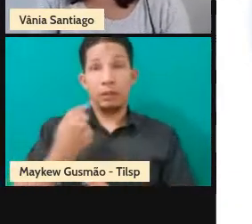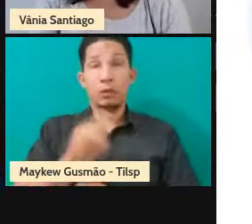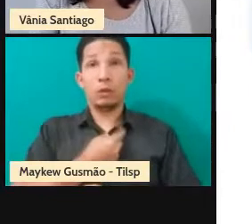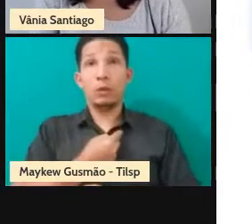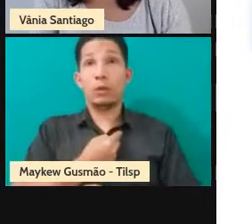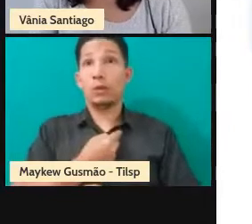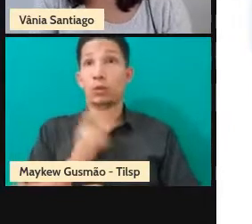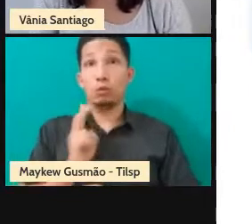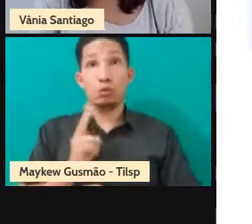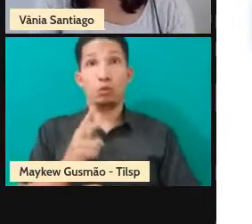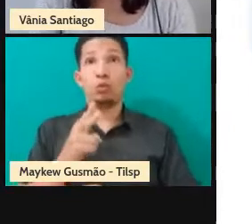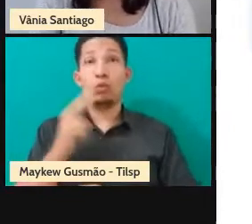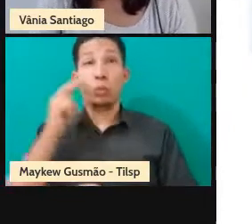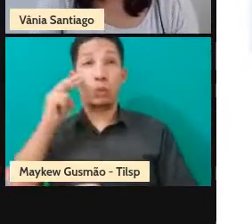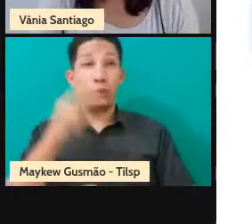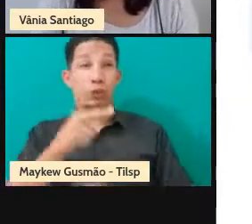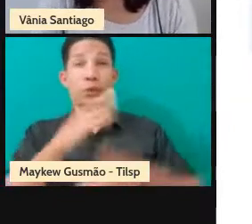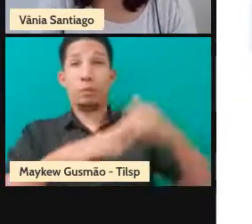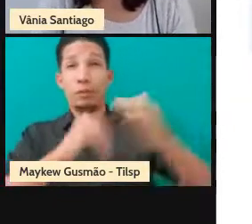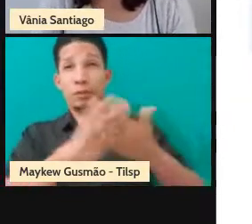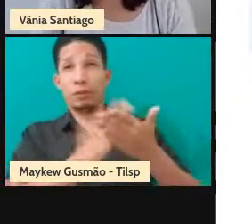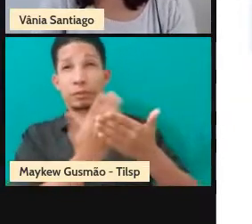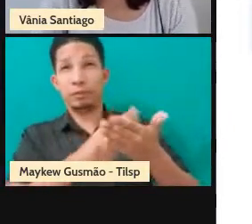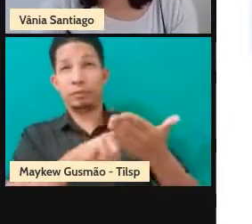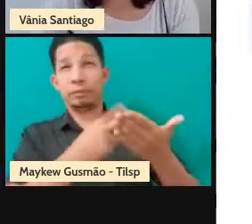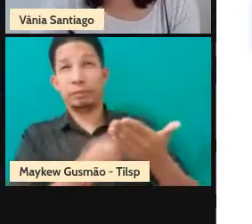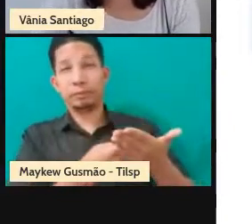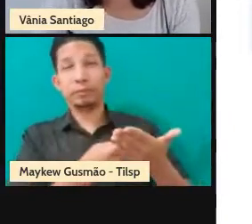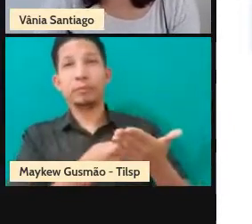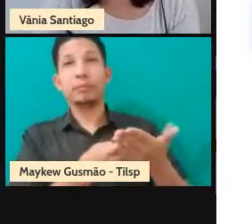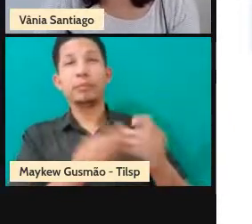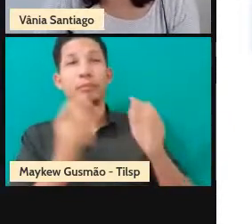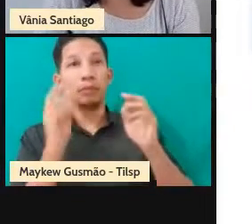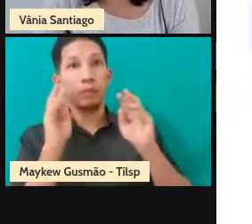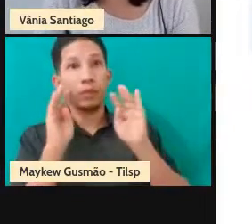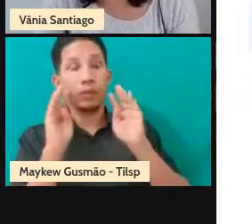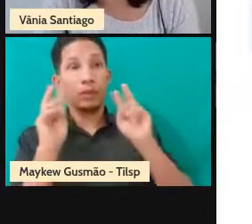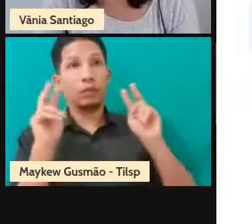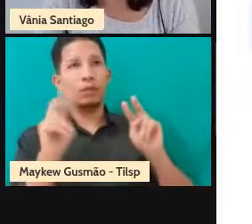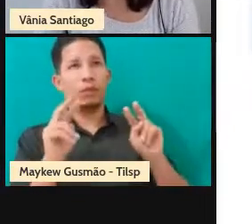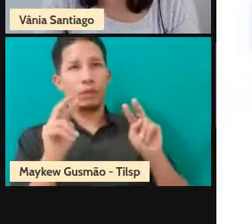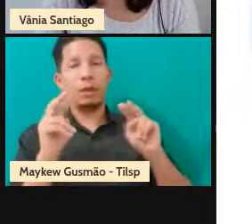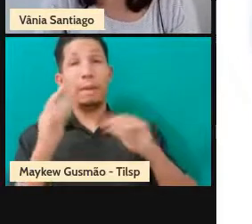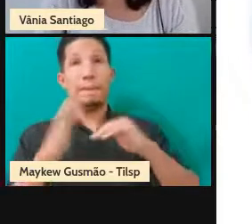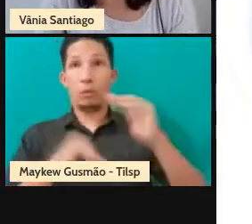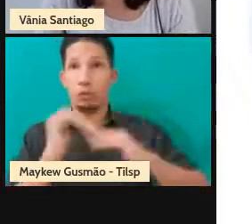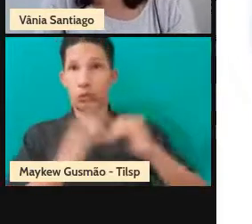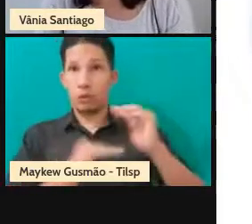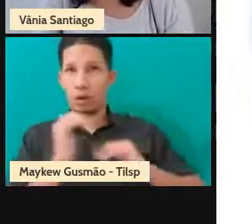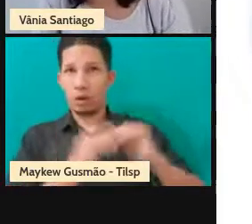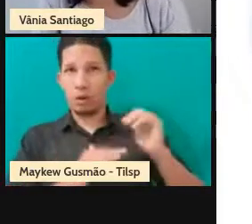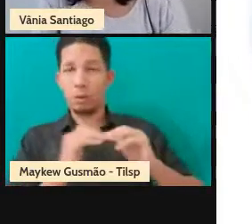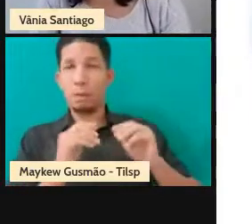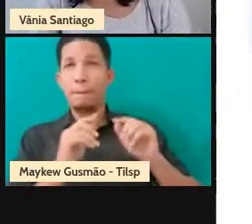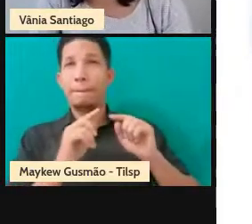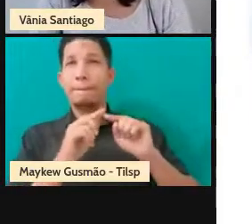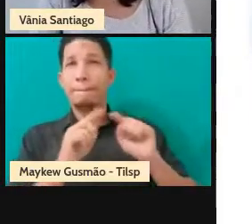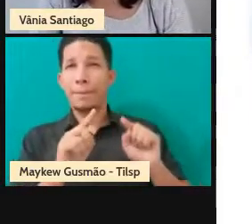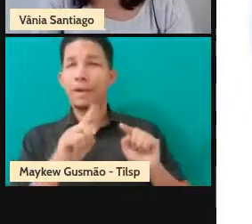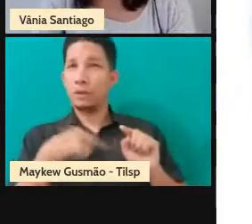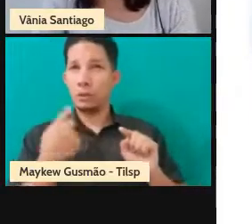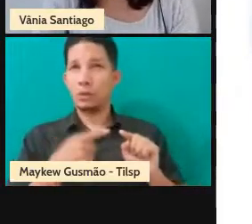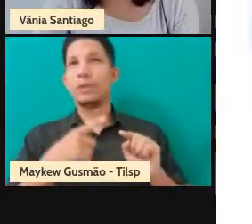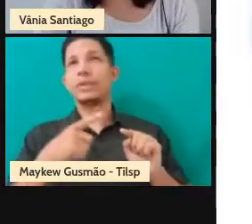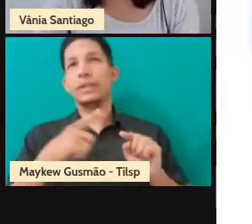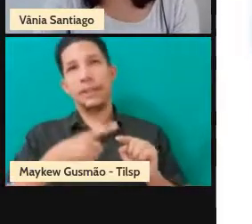de tradutor e intérprete de língua de sinais a partir de um olhar profissional, mas esse é o nosso caminho